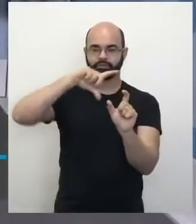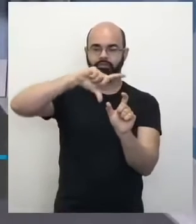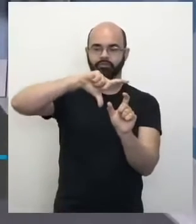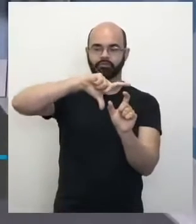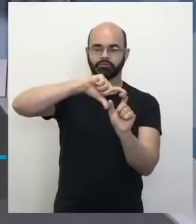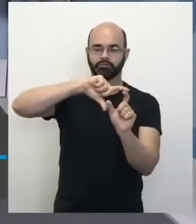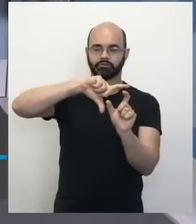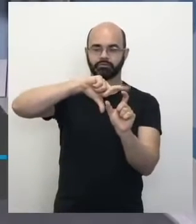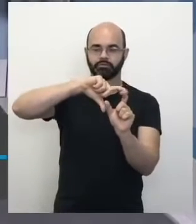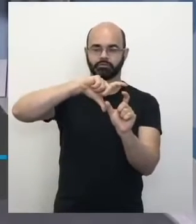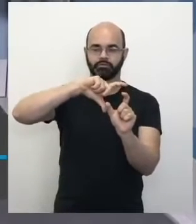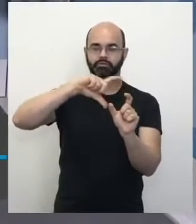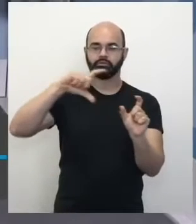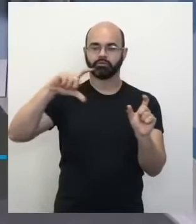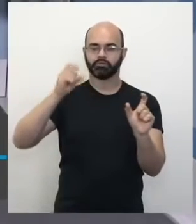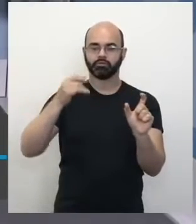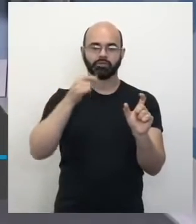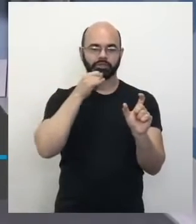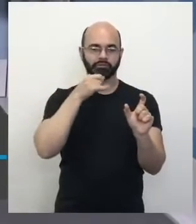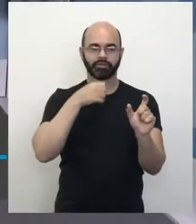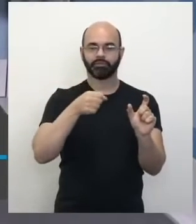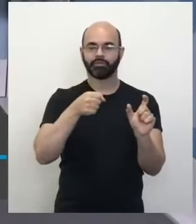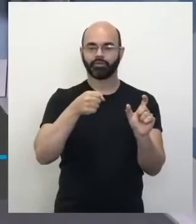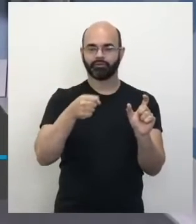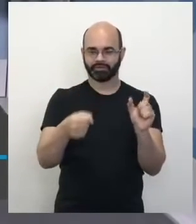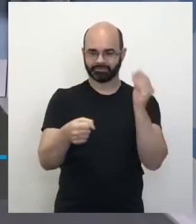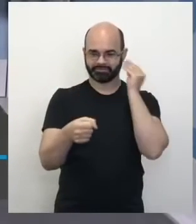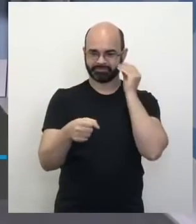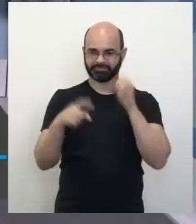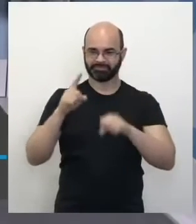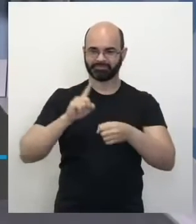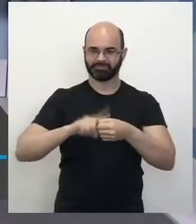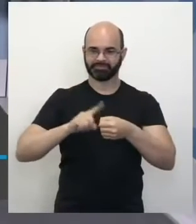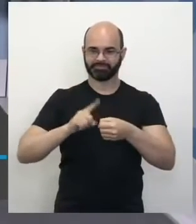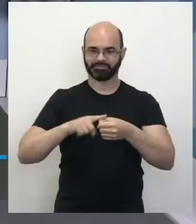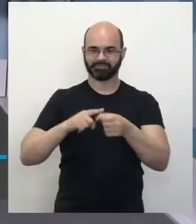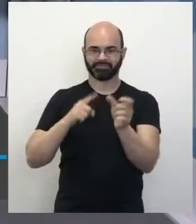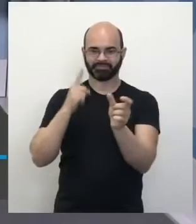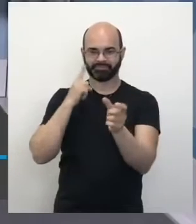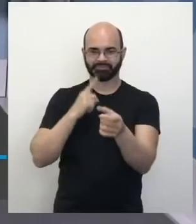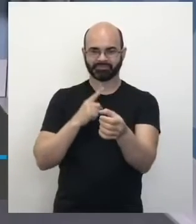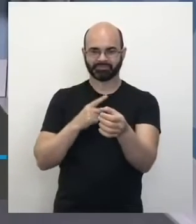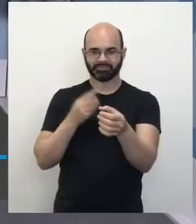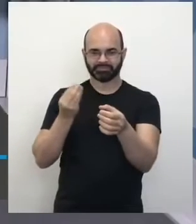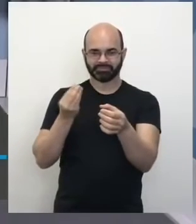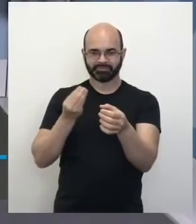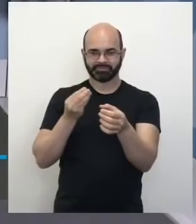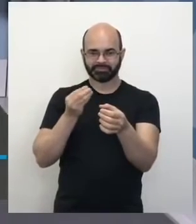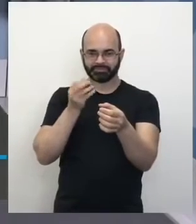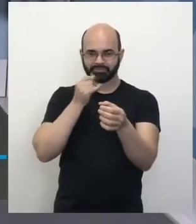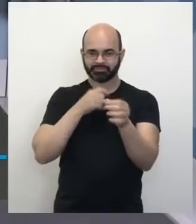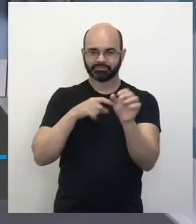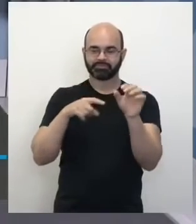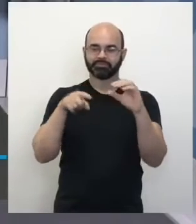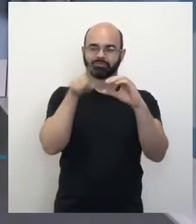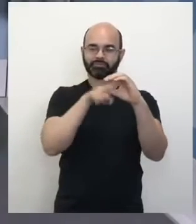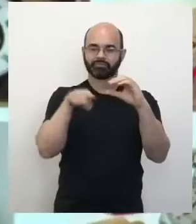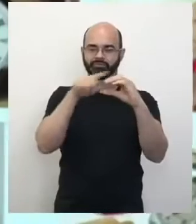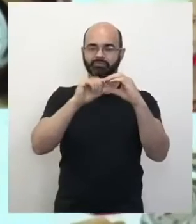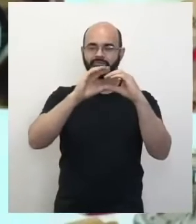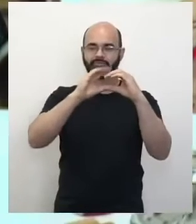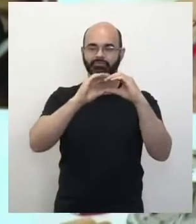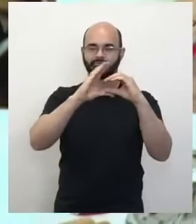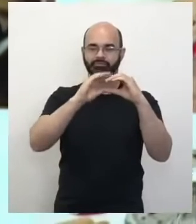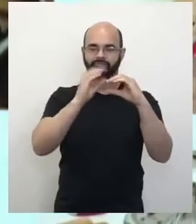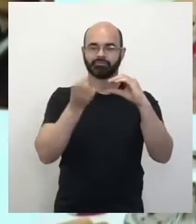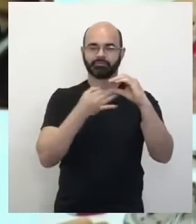medir. Presta seu microfone. Pode ser, Olha, vou pegar o microfone dele, vou pegar aqui na pontinha. Olha só, gente, ó. Vou medir a largura do microfone. Olha